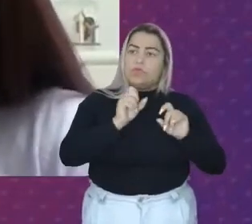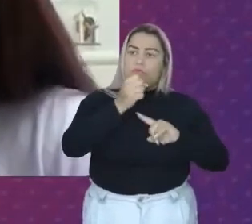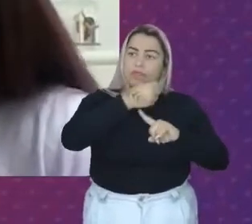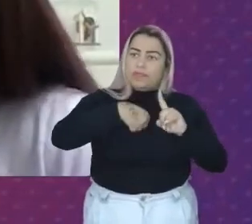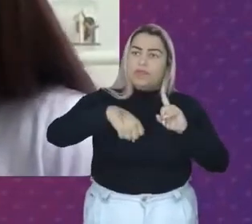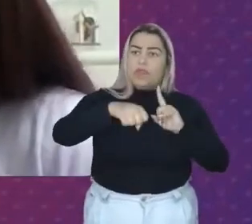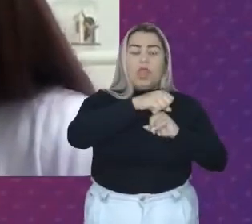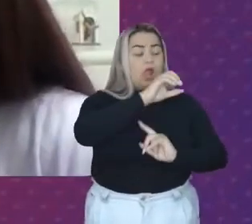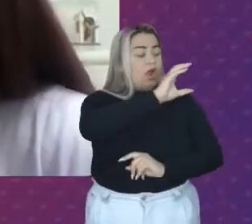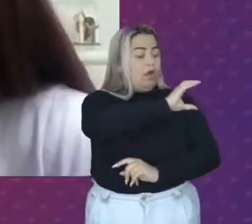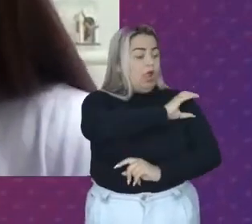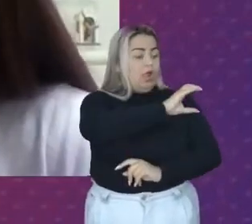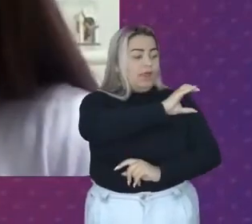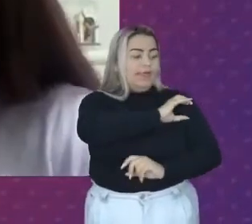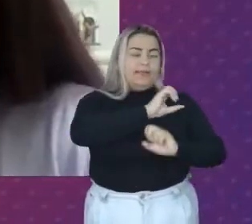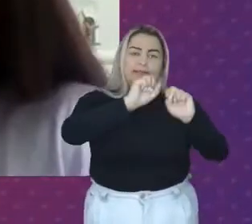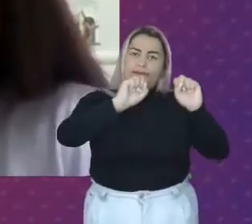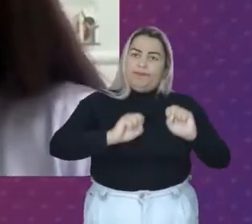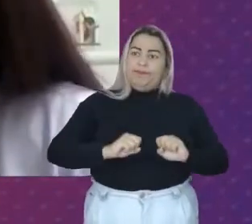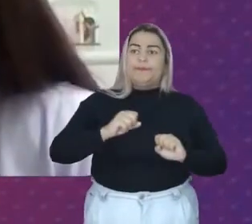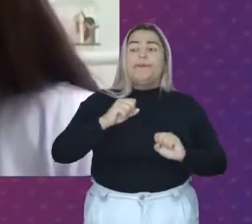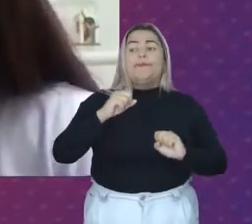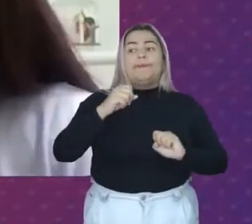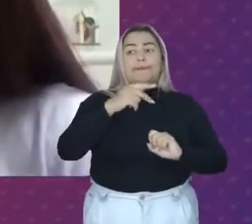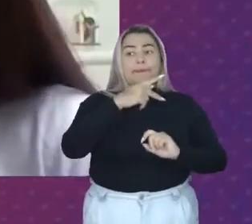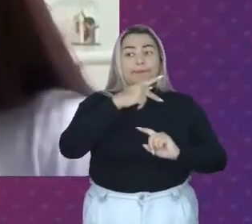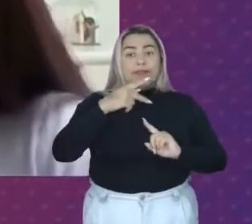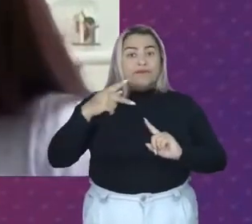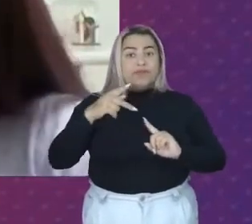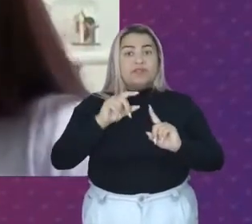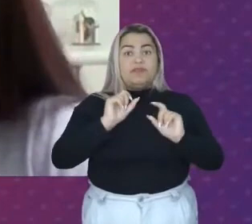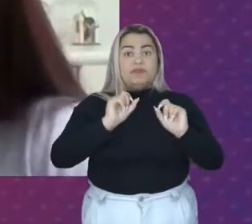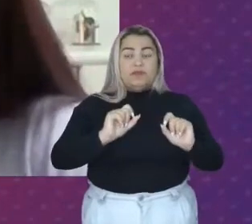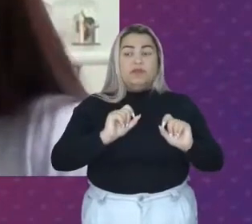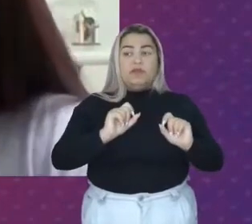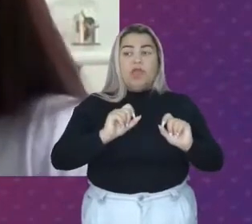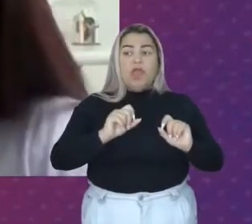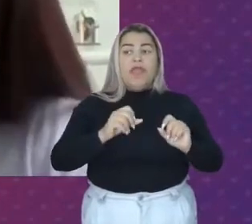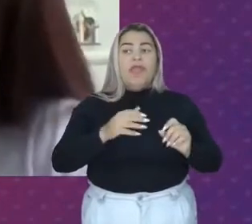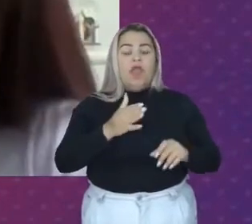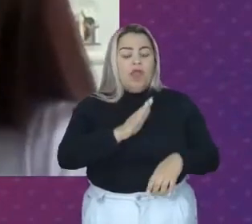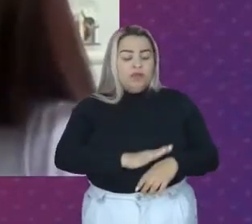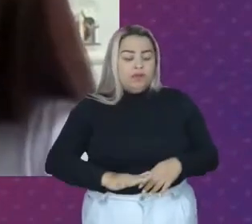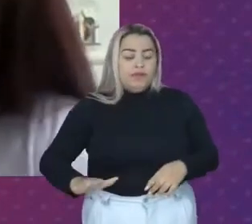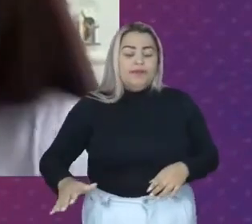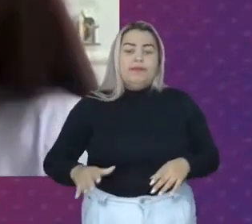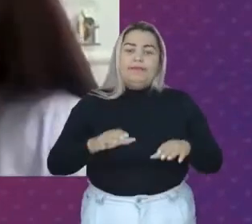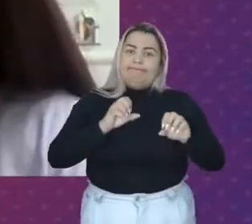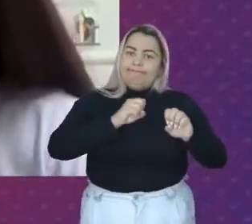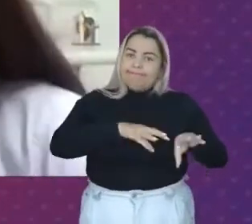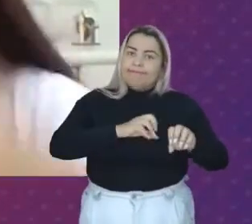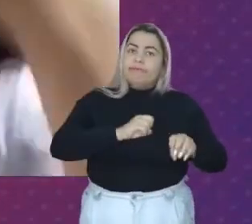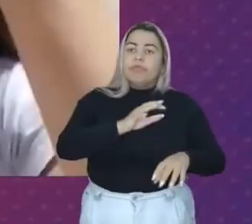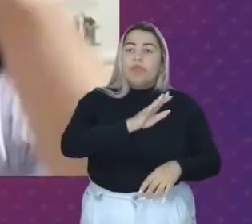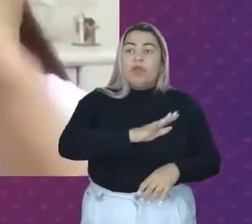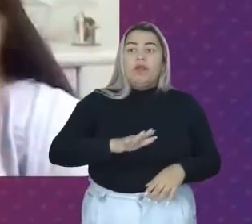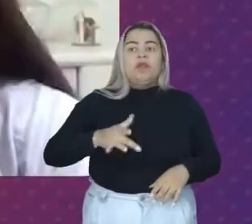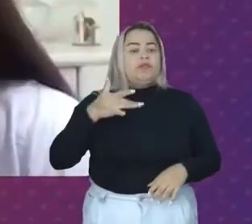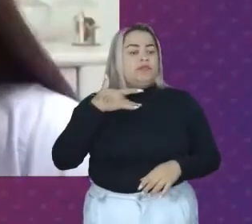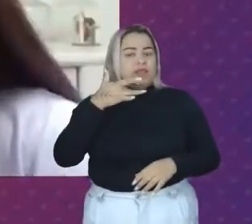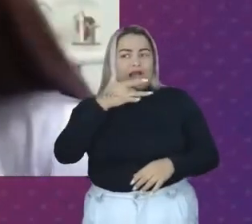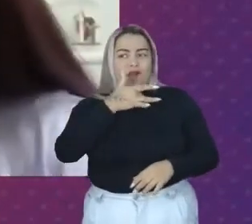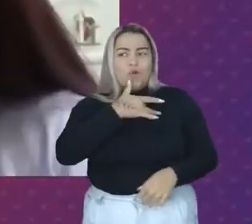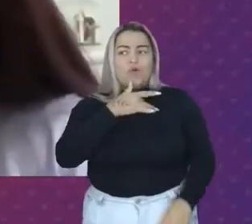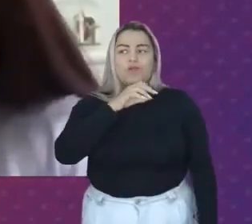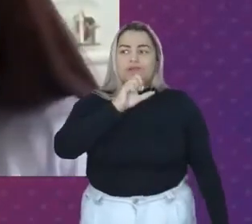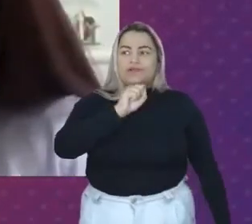gente coordena os temas de previdência, proteção infanto-juvenil, educação do campo e saúde. E eu sou